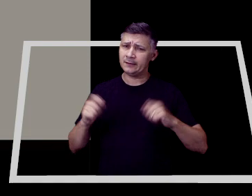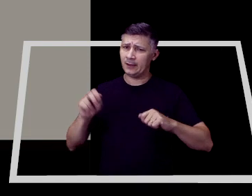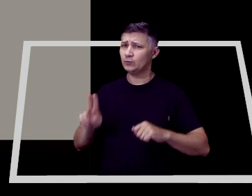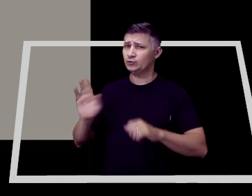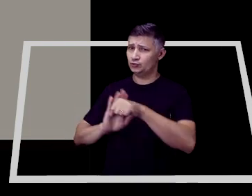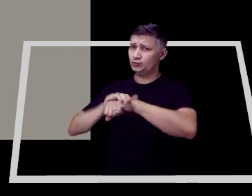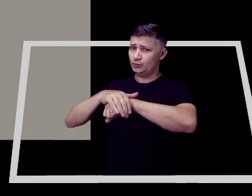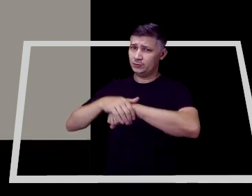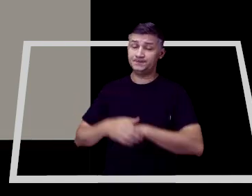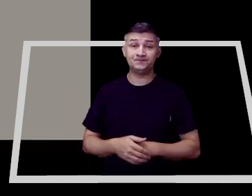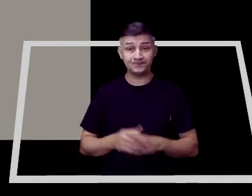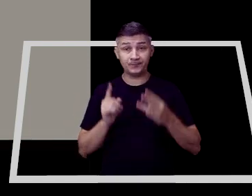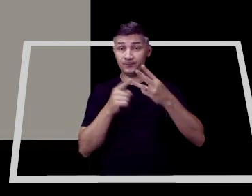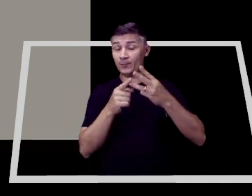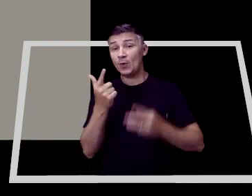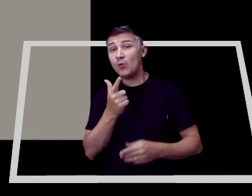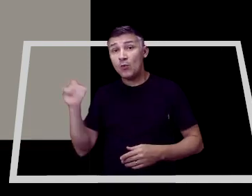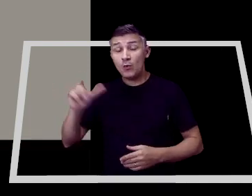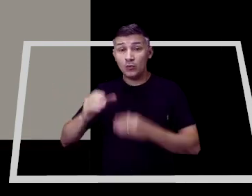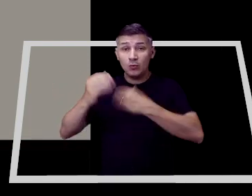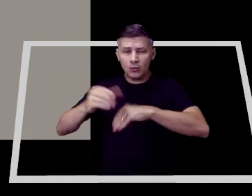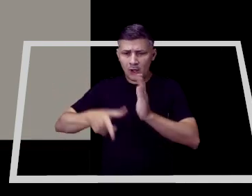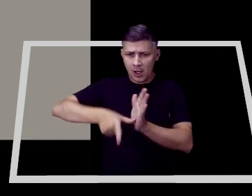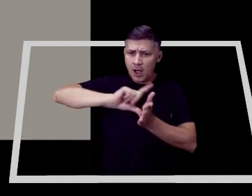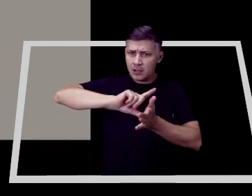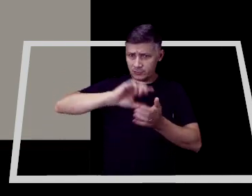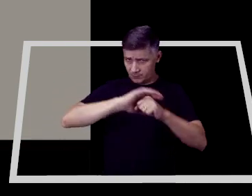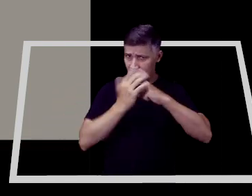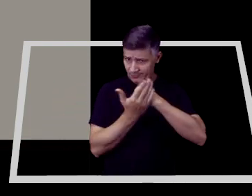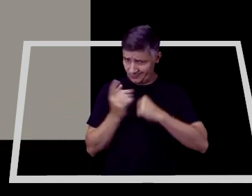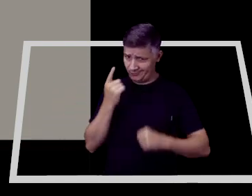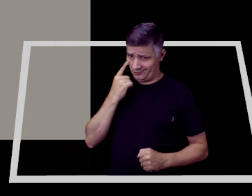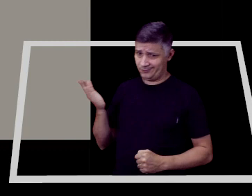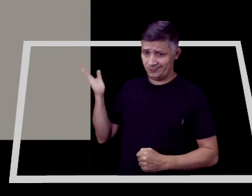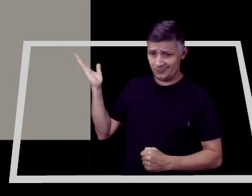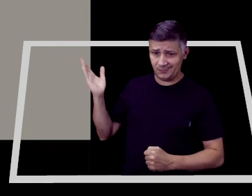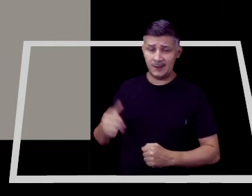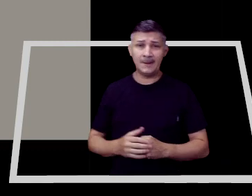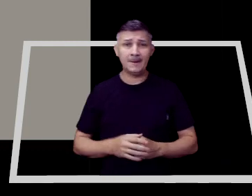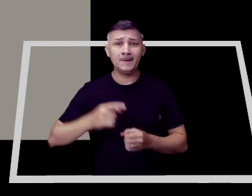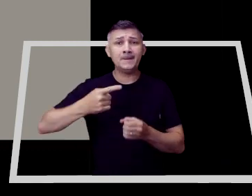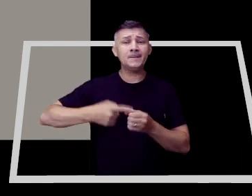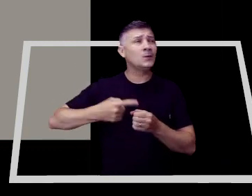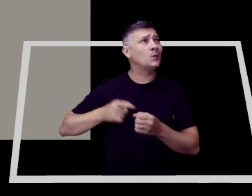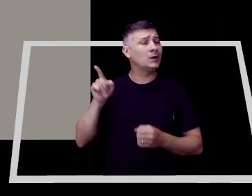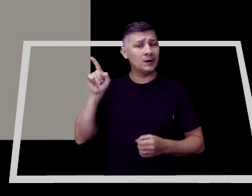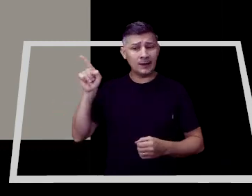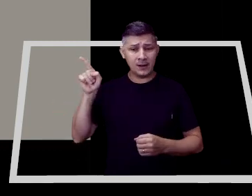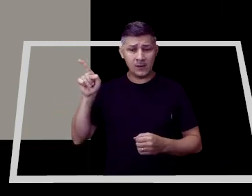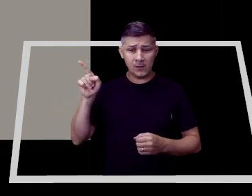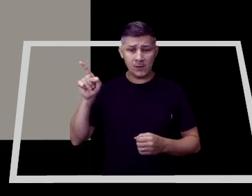mais noturno também. Outro concurso, um pouco antes da pandemia, nesse caso,